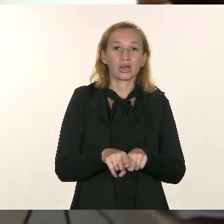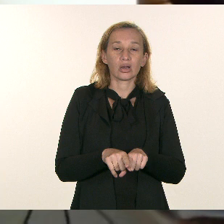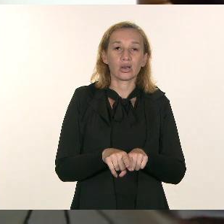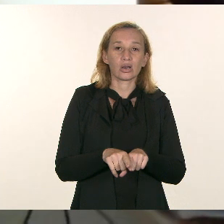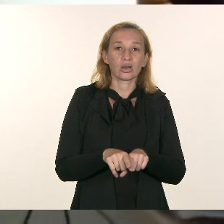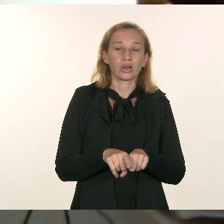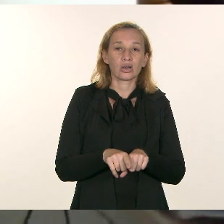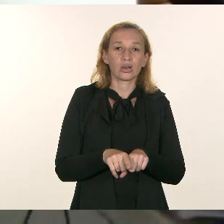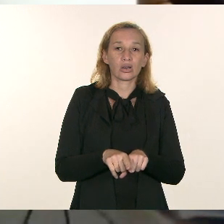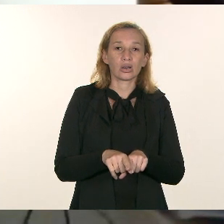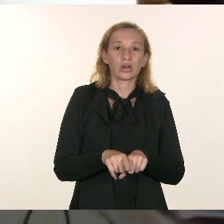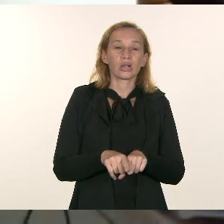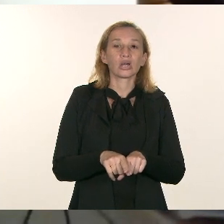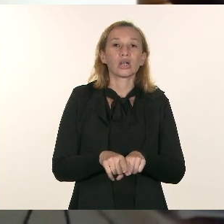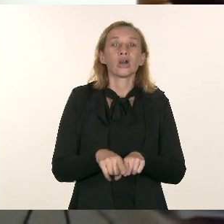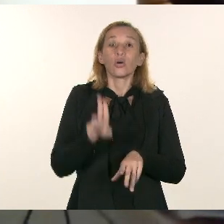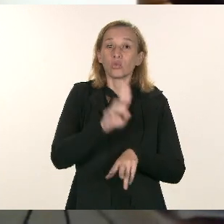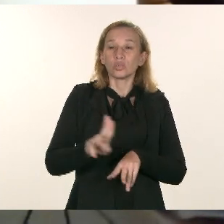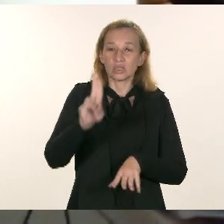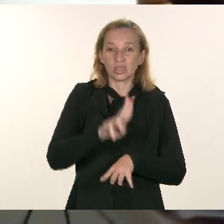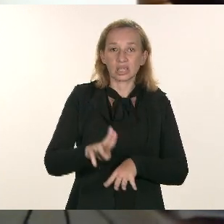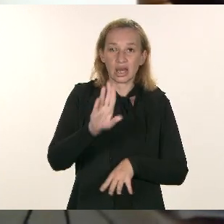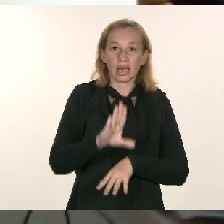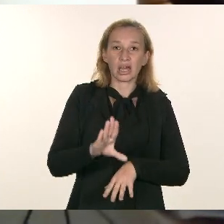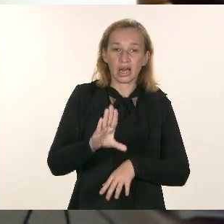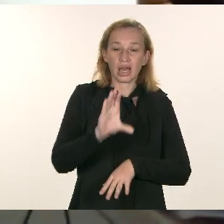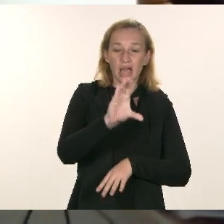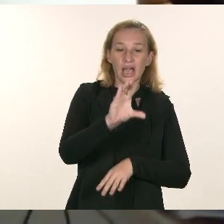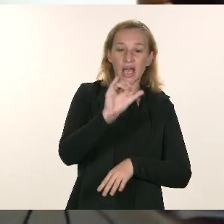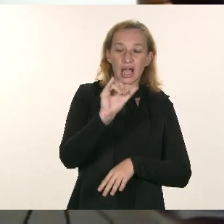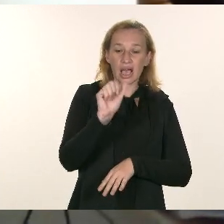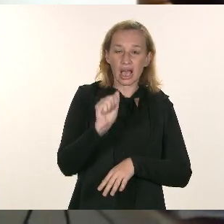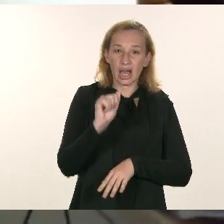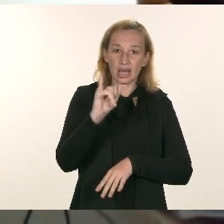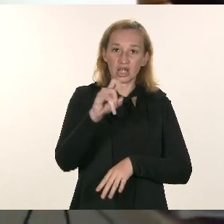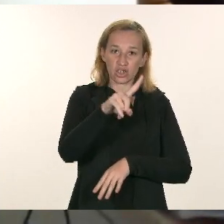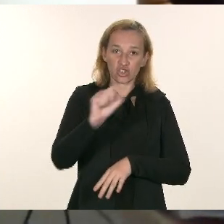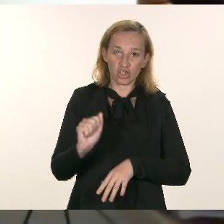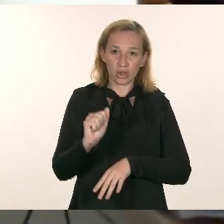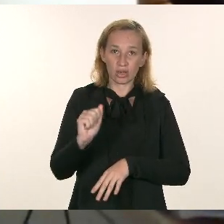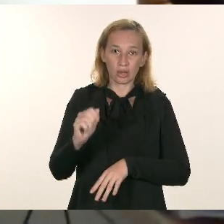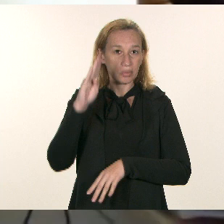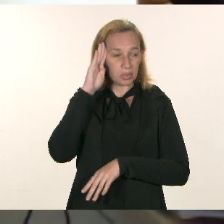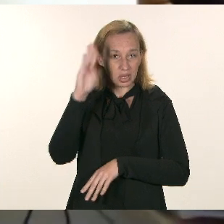de caixas preferenciais, agências bancárias, serviços públicos e privados, etc.